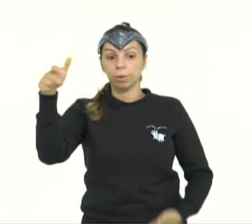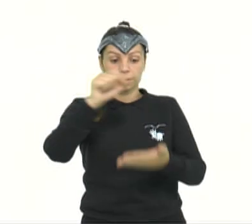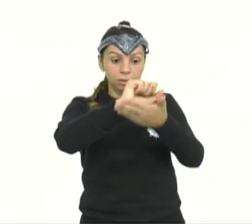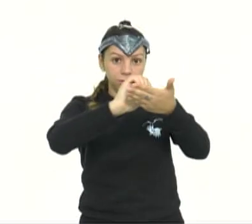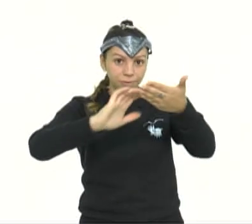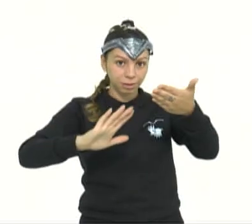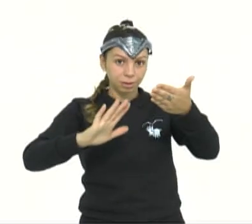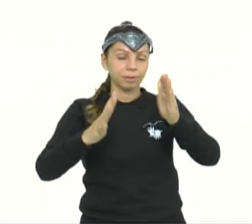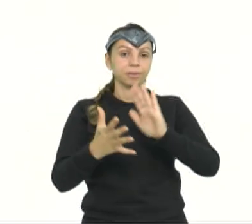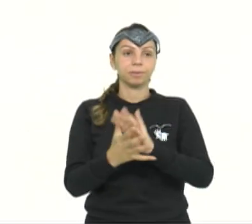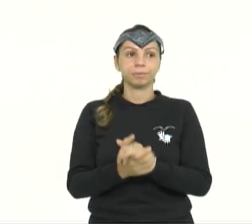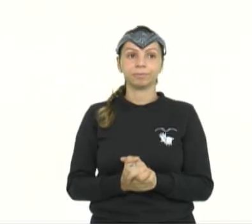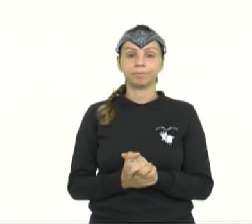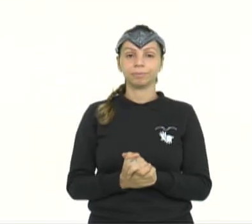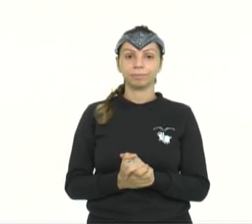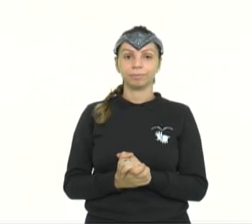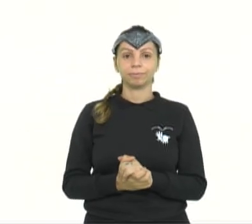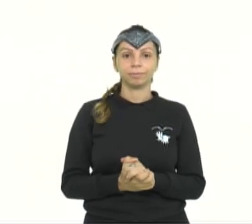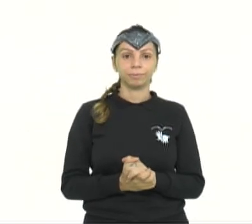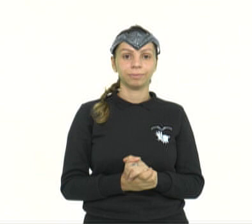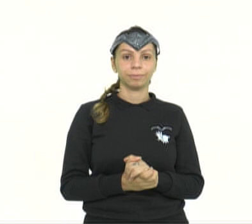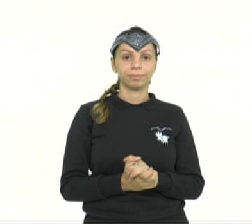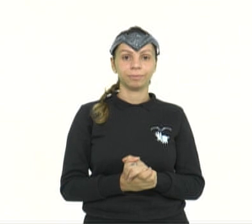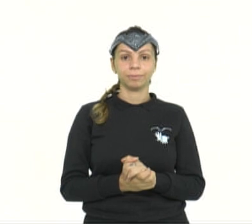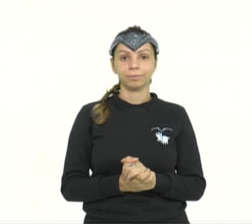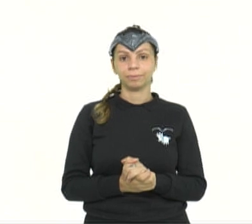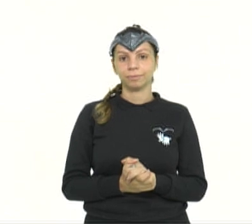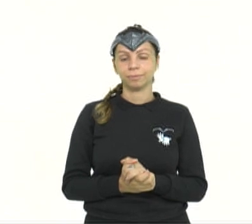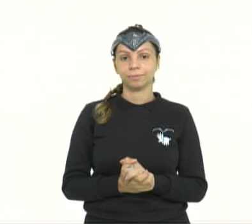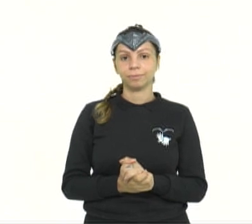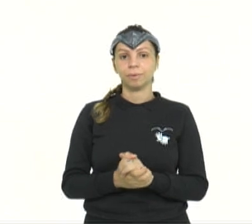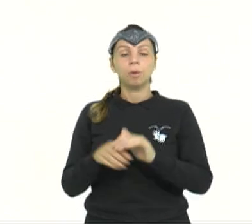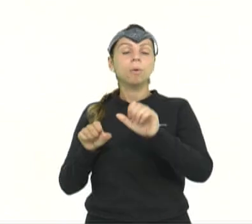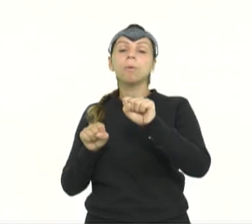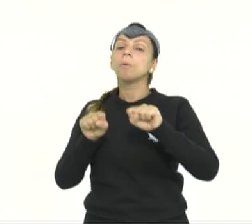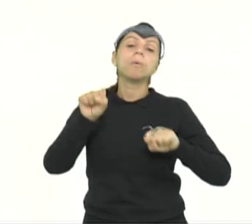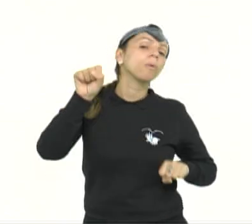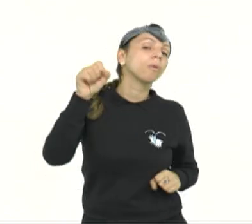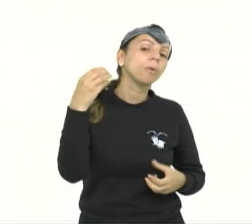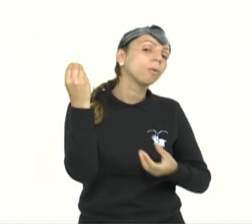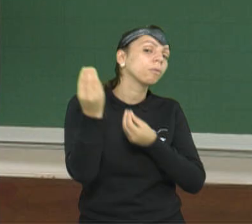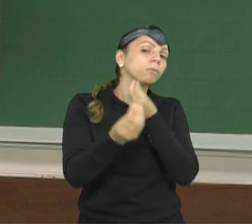How can we say super-herói in English? Como que eu